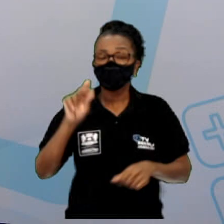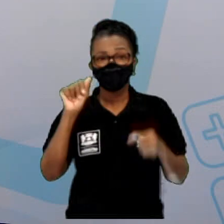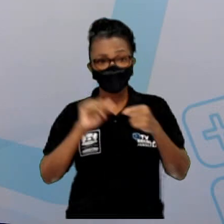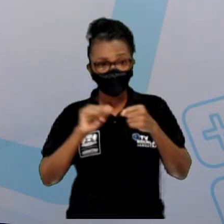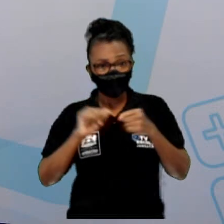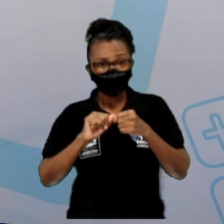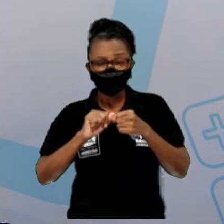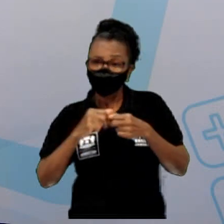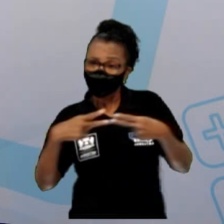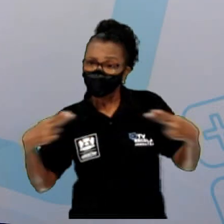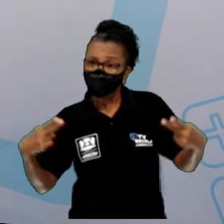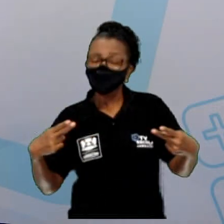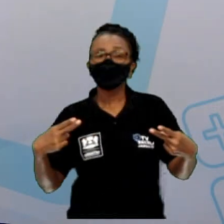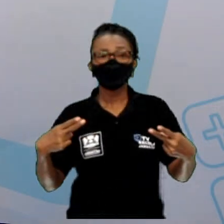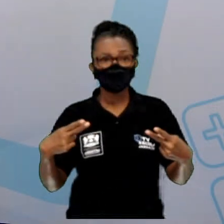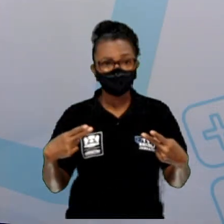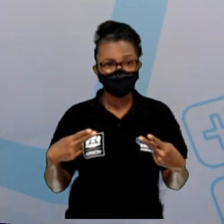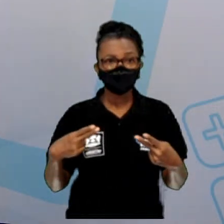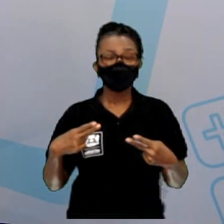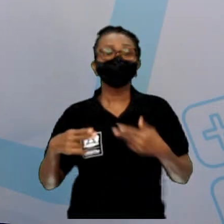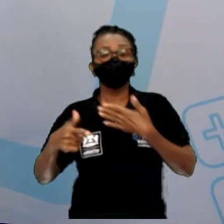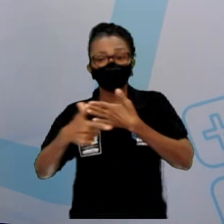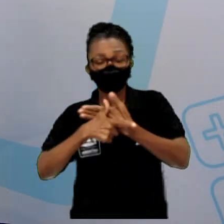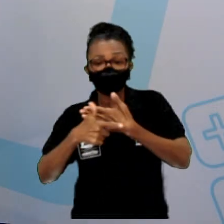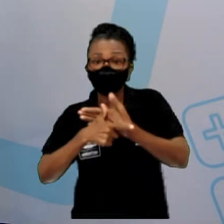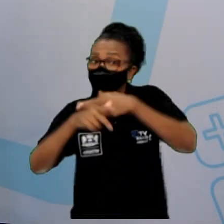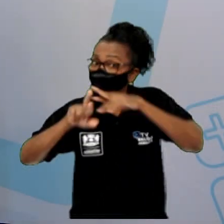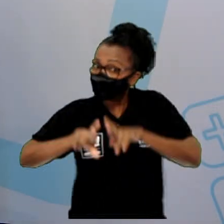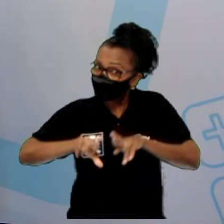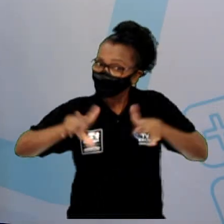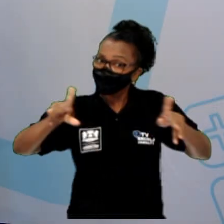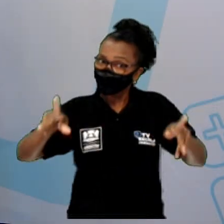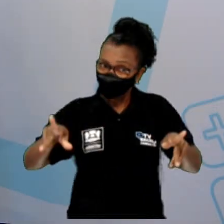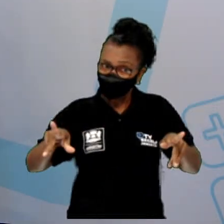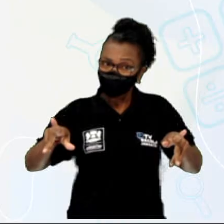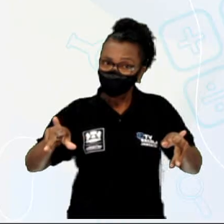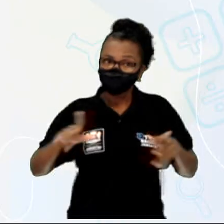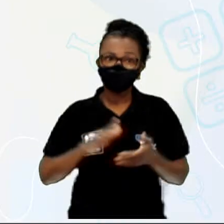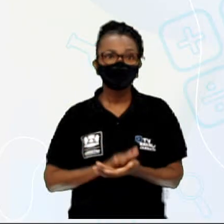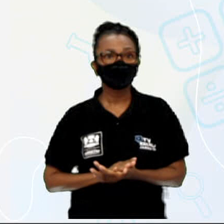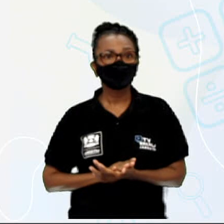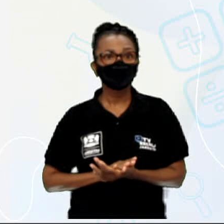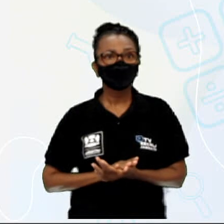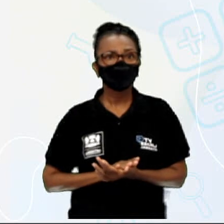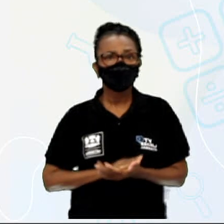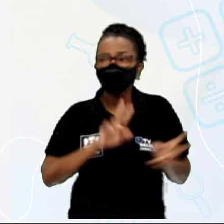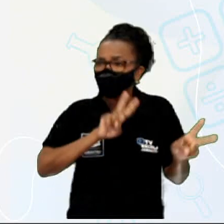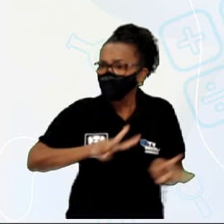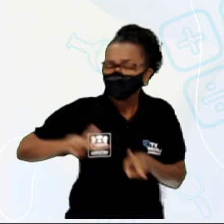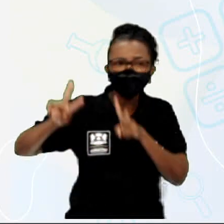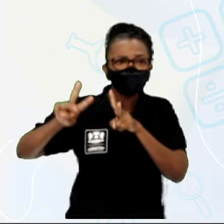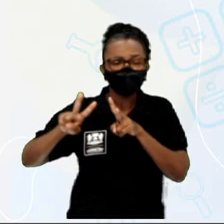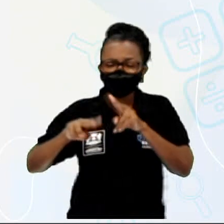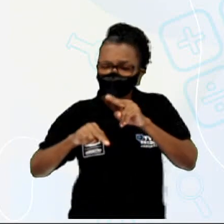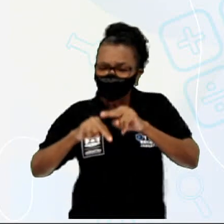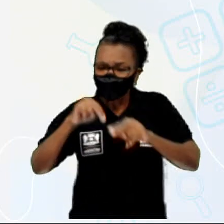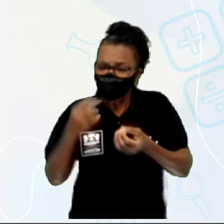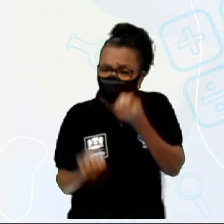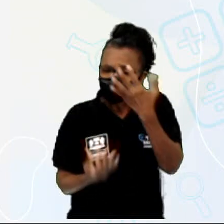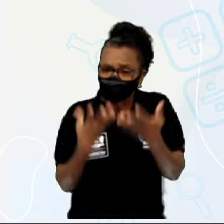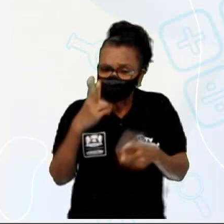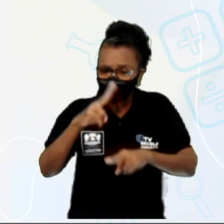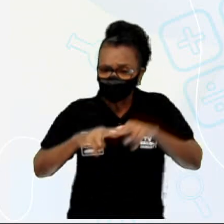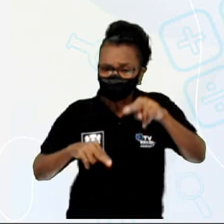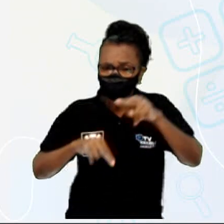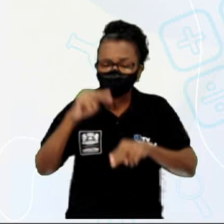confecção de alguns objetos, as funções vão ser diferentes. Olha só, e essa fogueirinha aqui, Essa